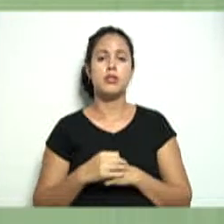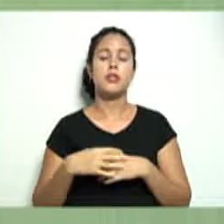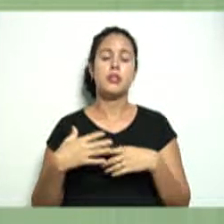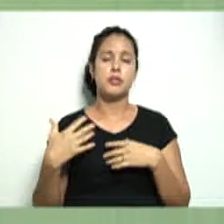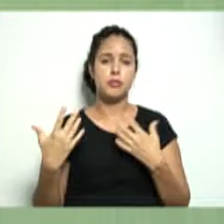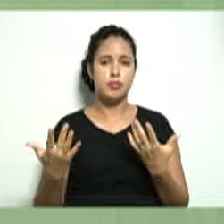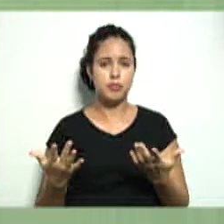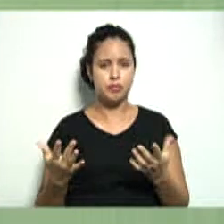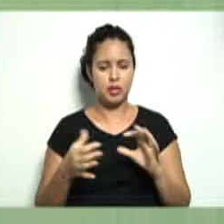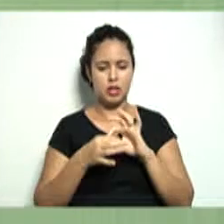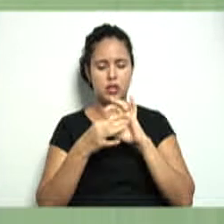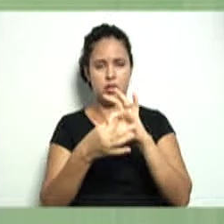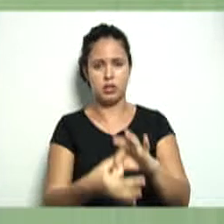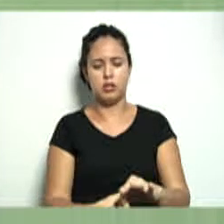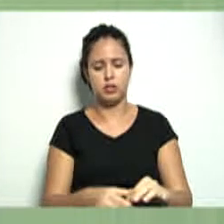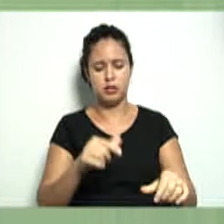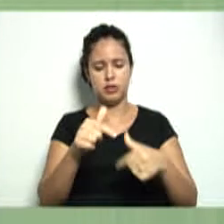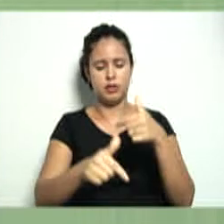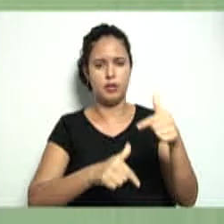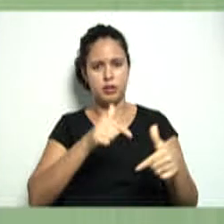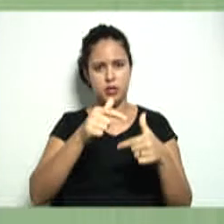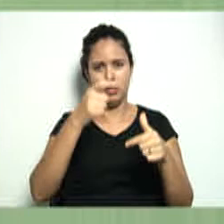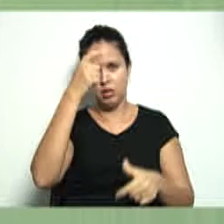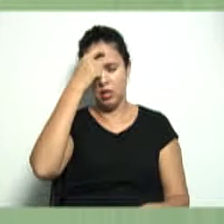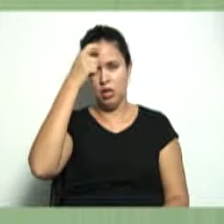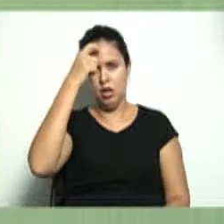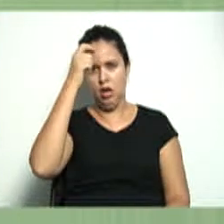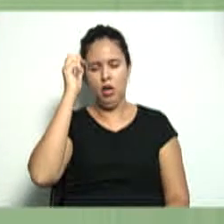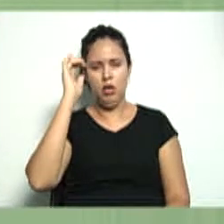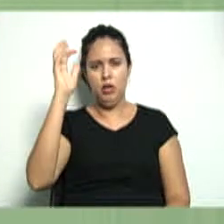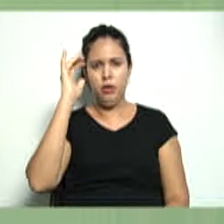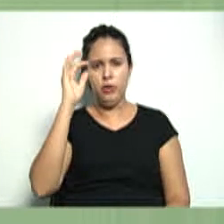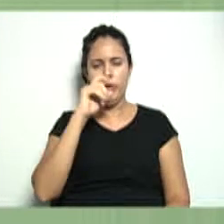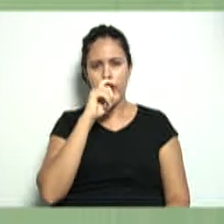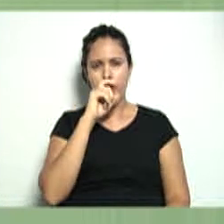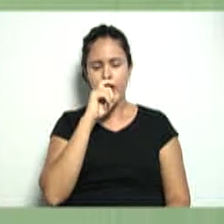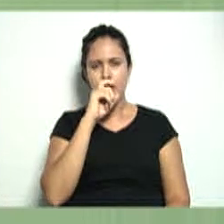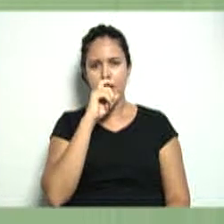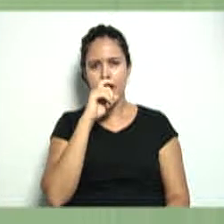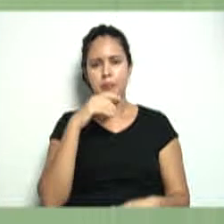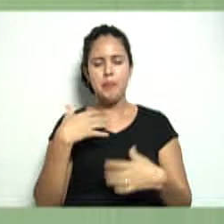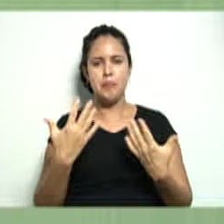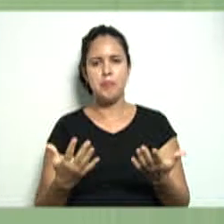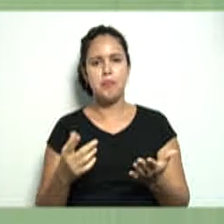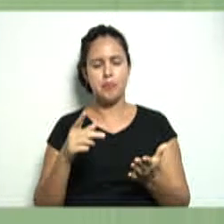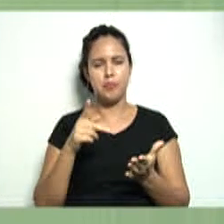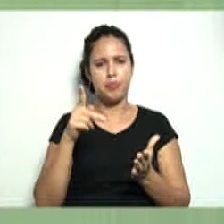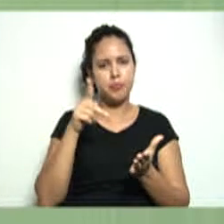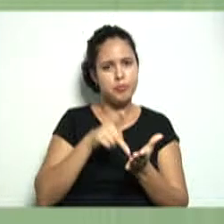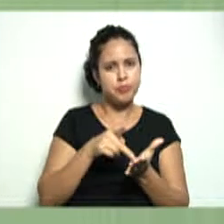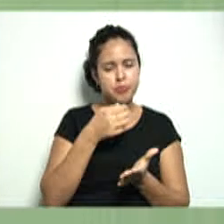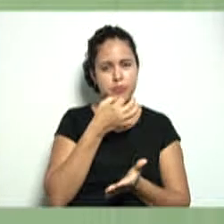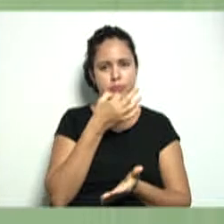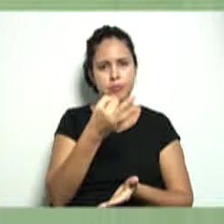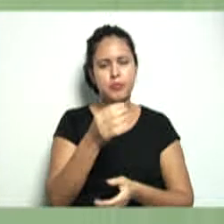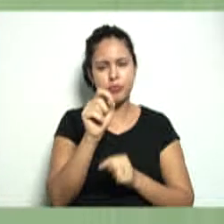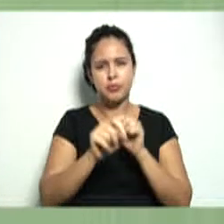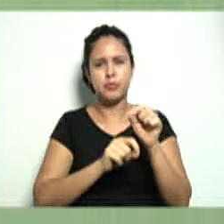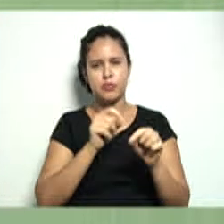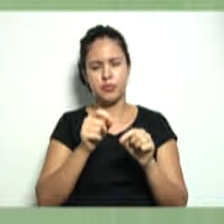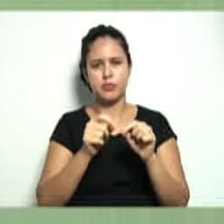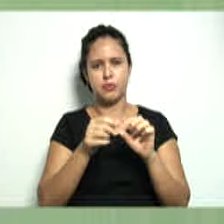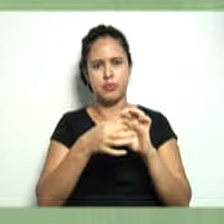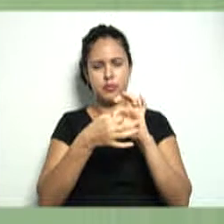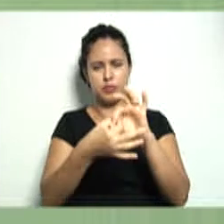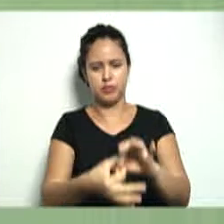relação com o trabalho intelectual. O que a afirmativa está falando? Que em relação